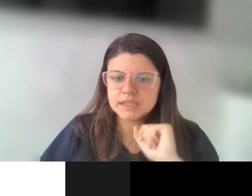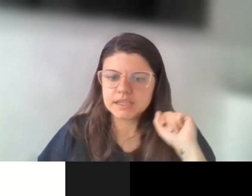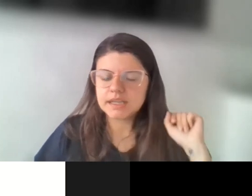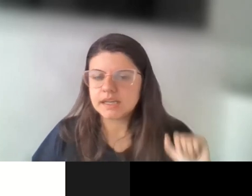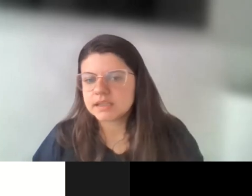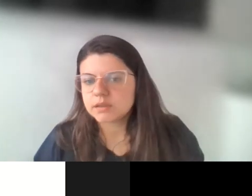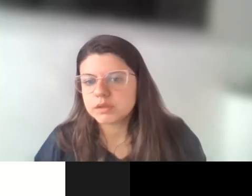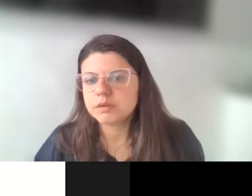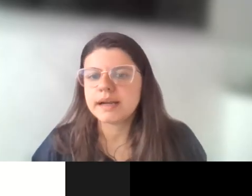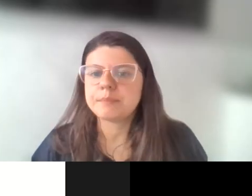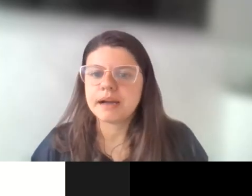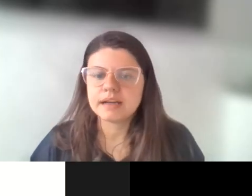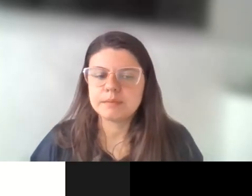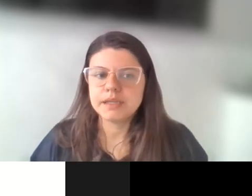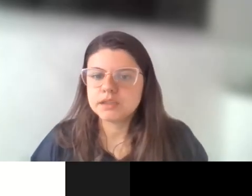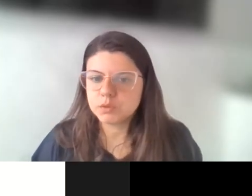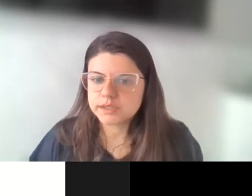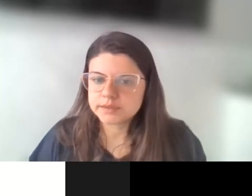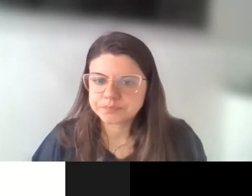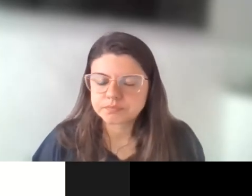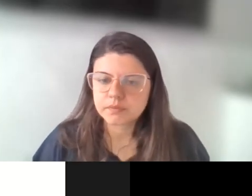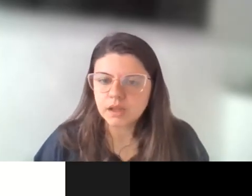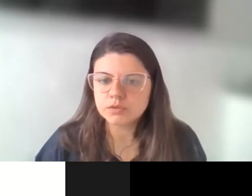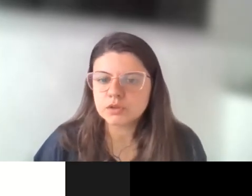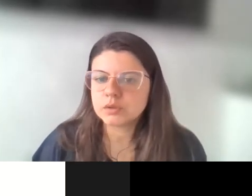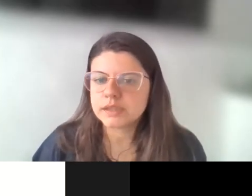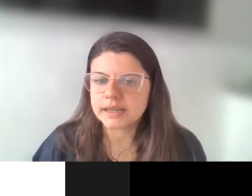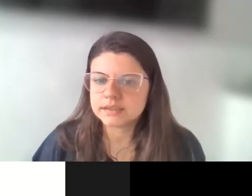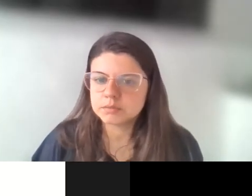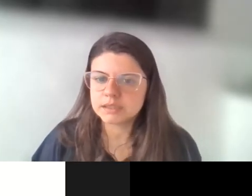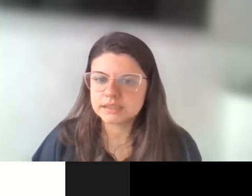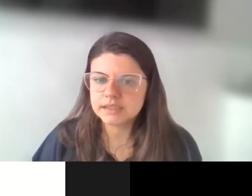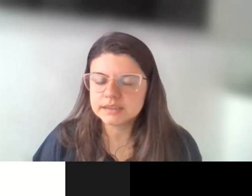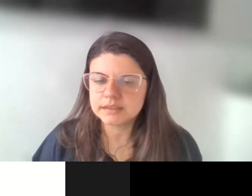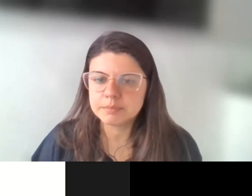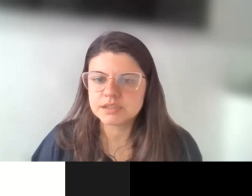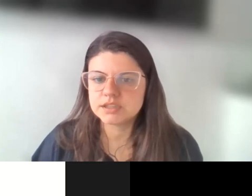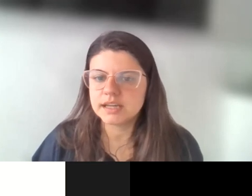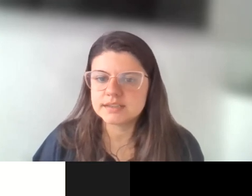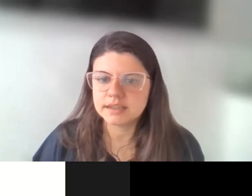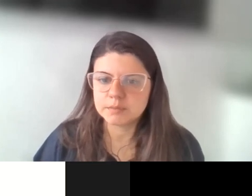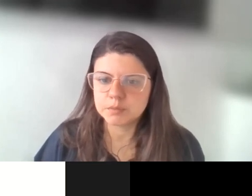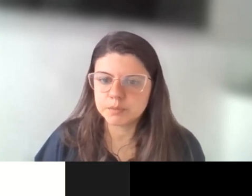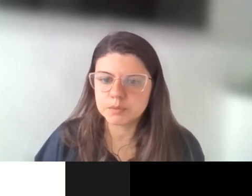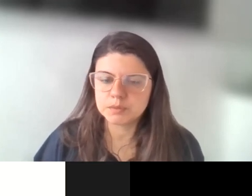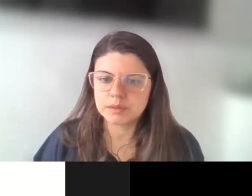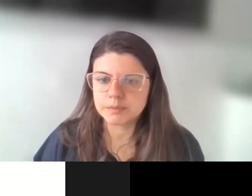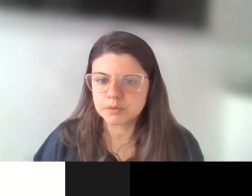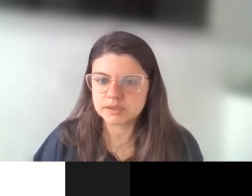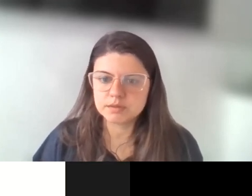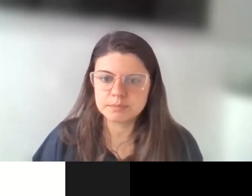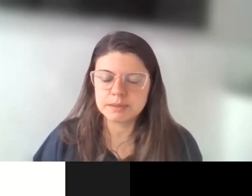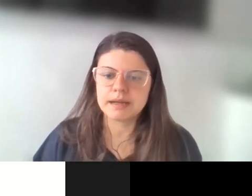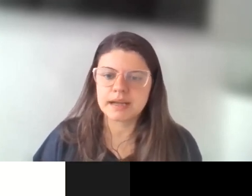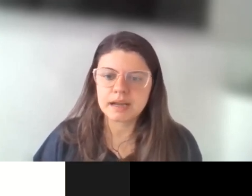Aí, Poliana e Renato, quando acabar a abertura, eu vou colocar aqui o banner, né, para a gente dar esse tempo